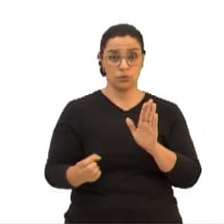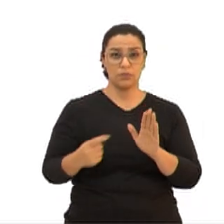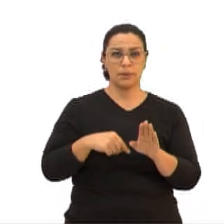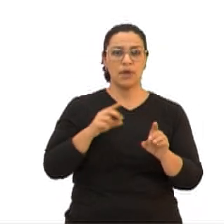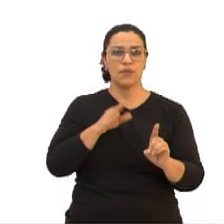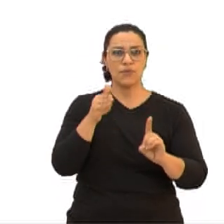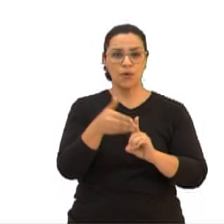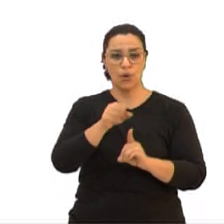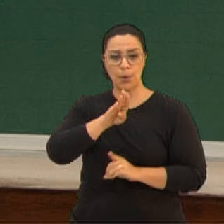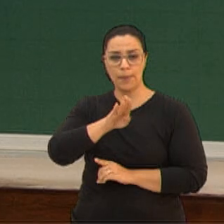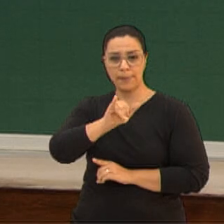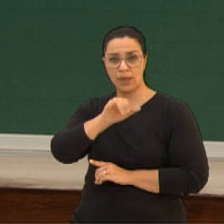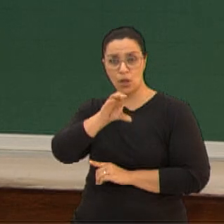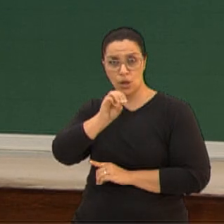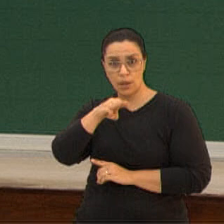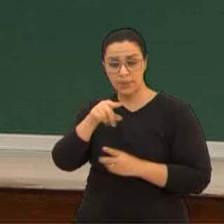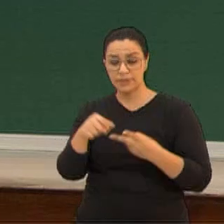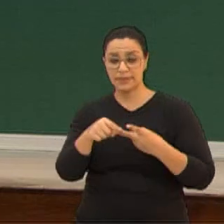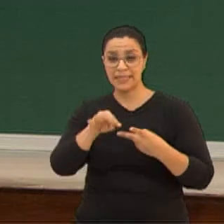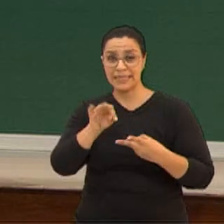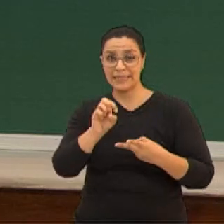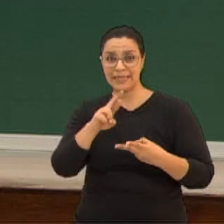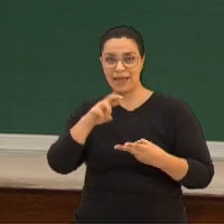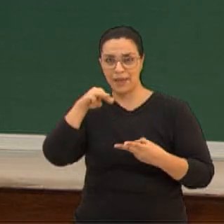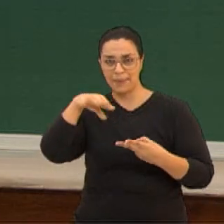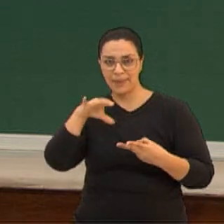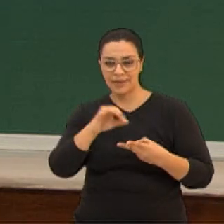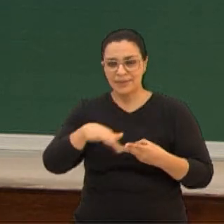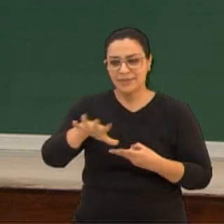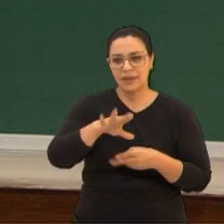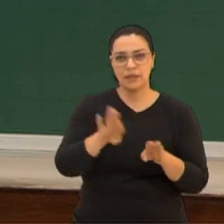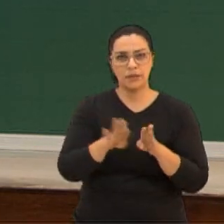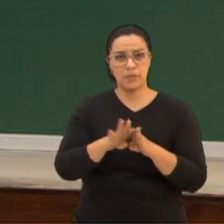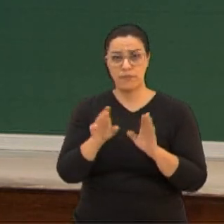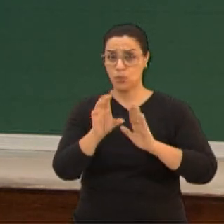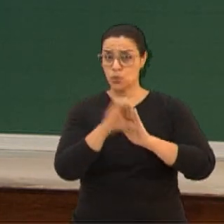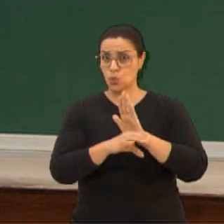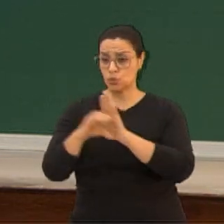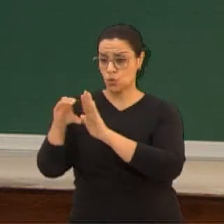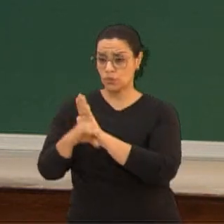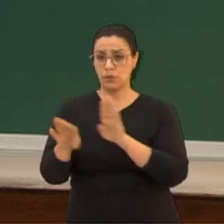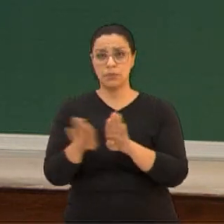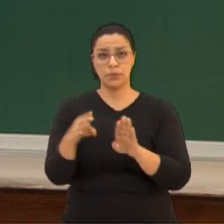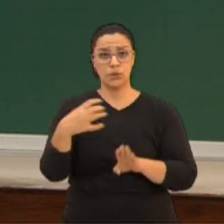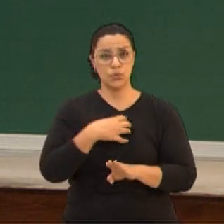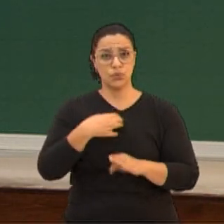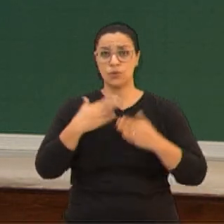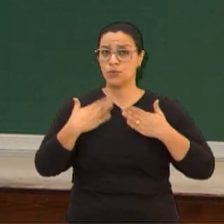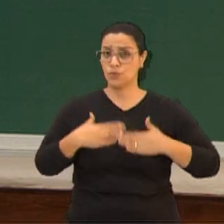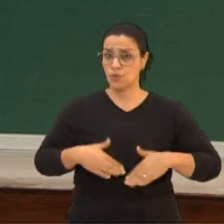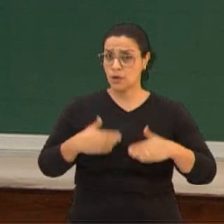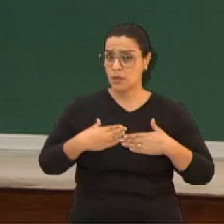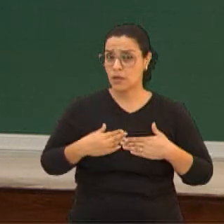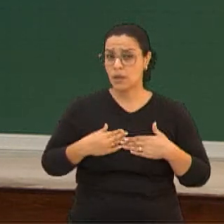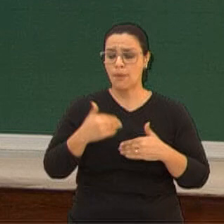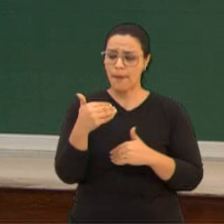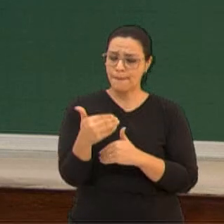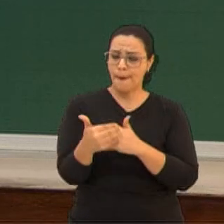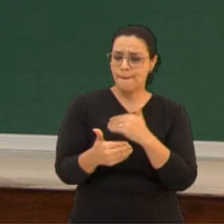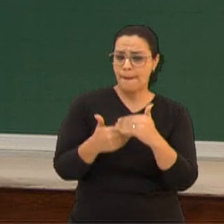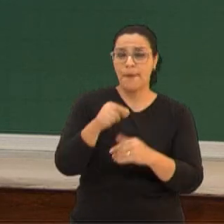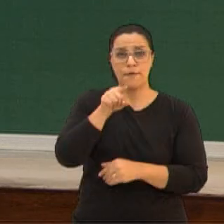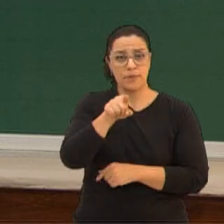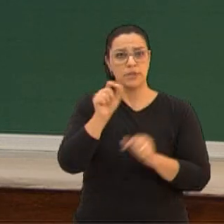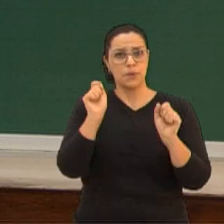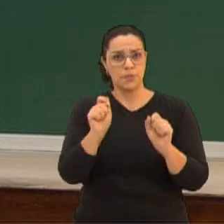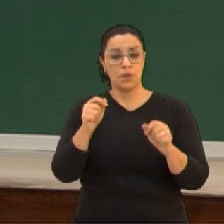com ênfase nos biomas mundiais e nas zonas térmicas. Nós tratamos desses conceitos de uma forma calma, de uma forma compassada, para que